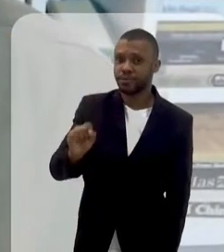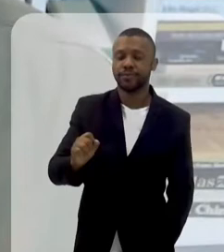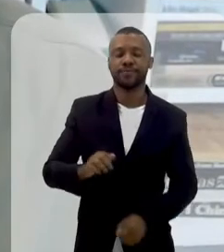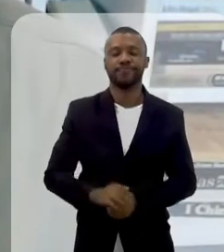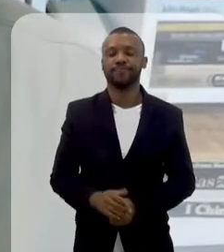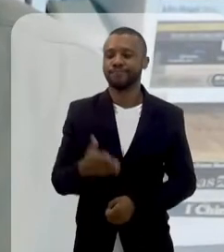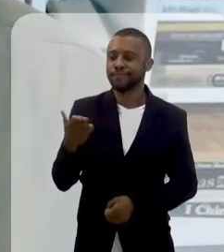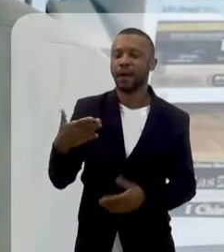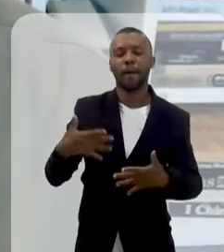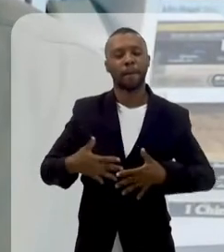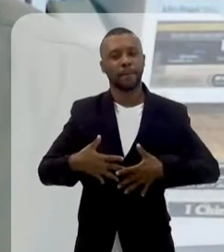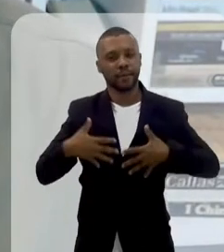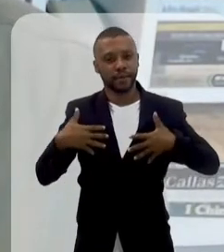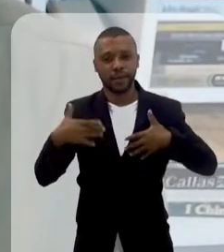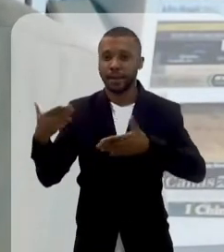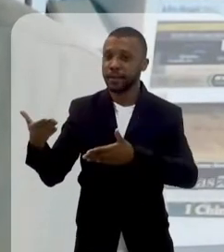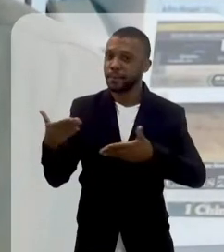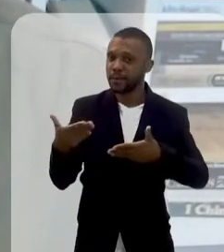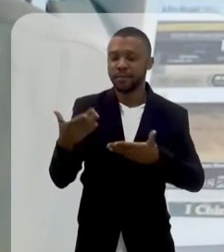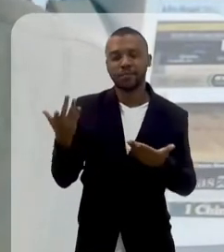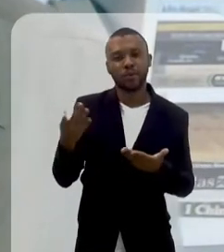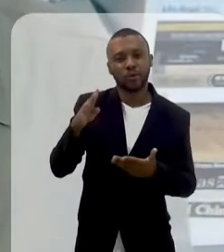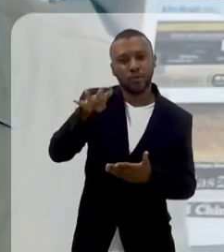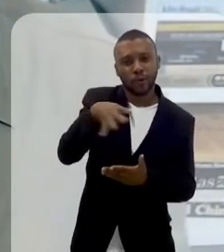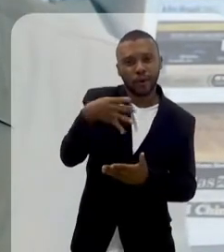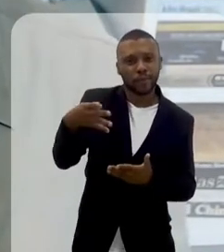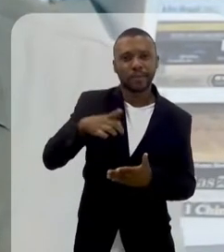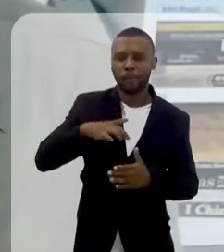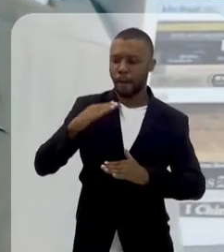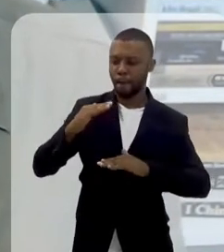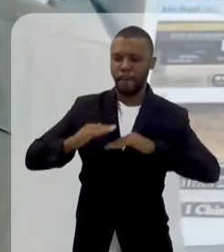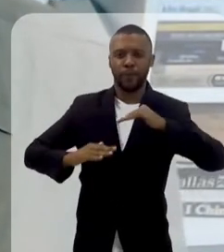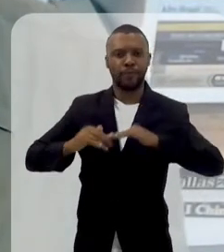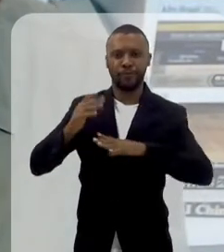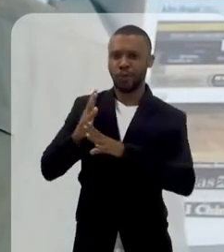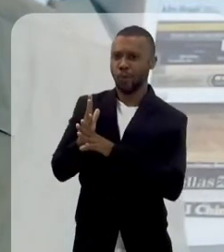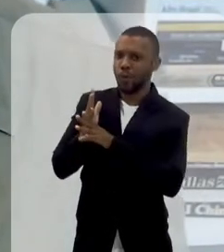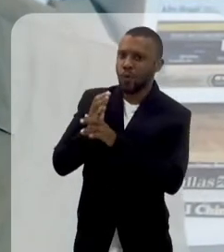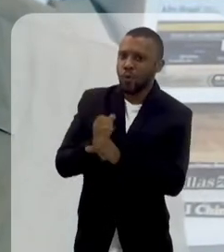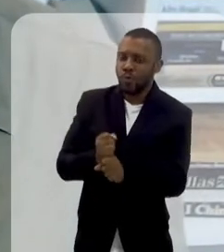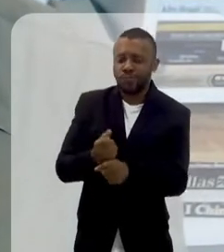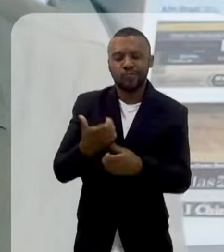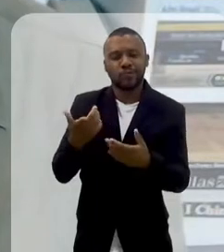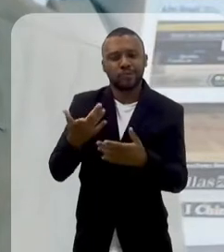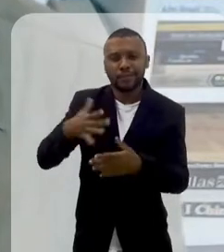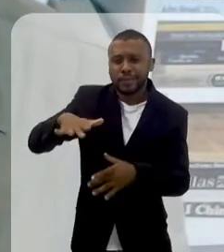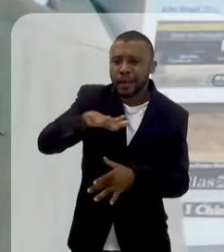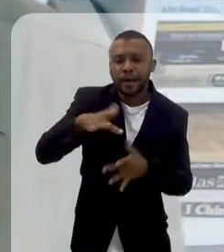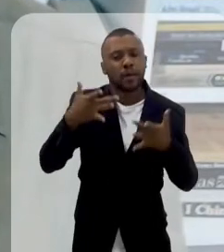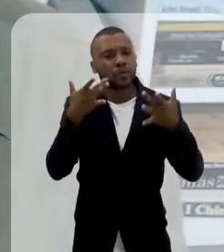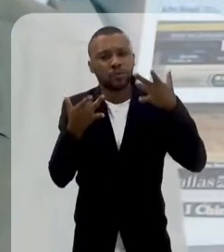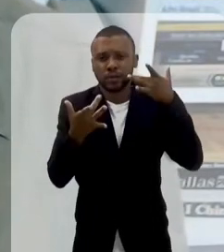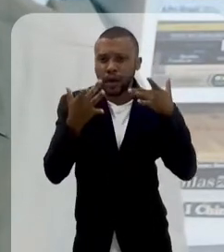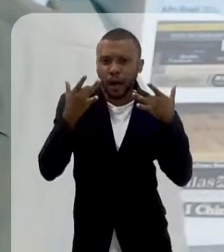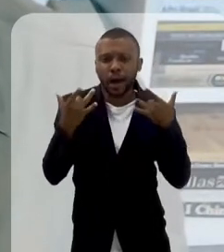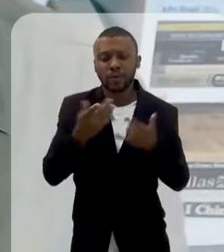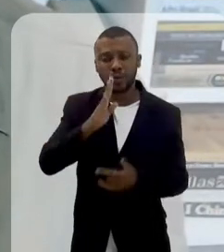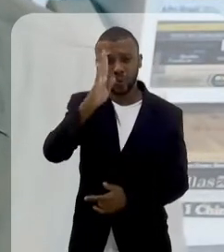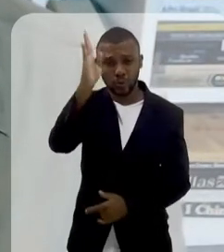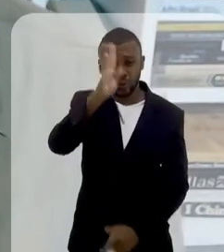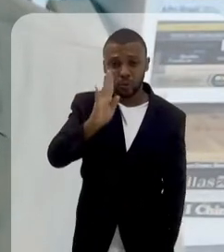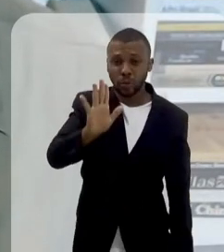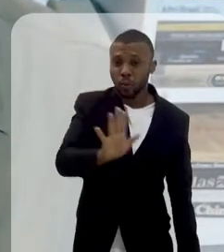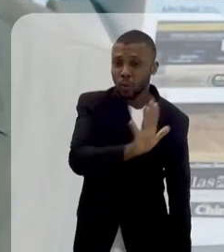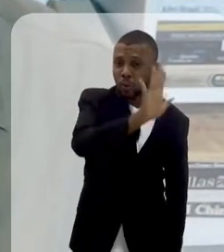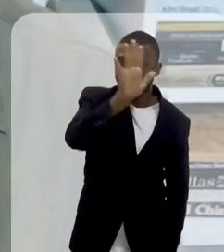prazer muito grande receber no nosso programa, receber uma pessoa com uma carreira de sucesso no teatro, na área do teatro,